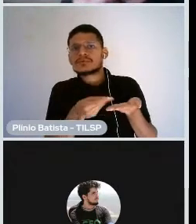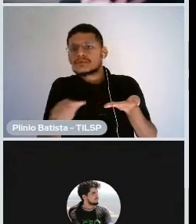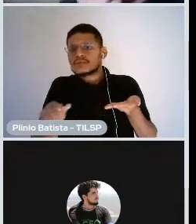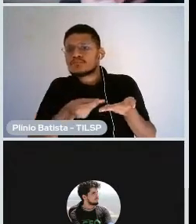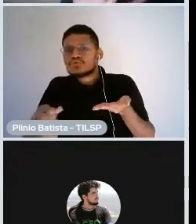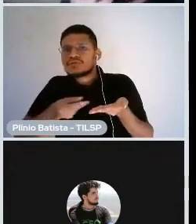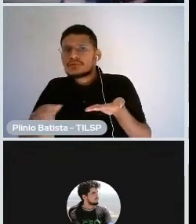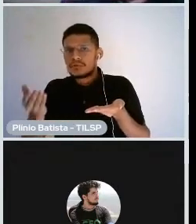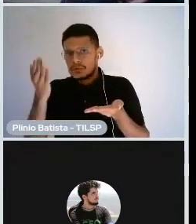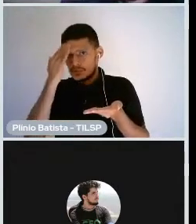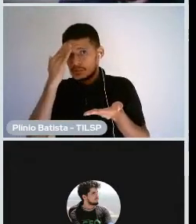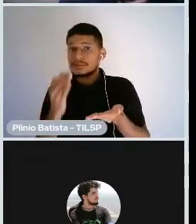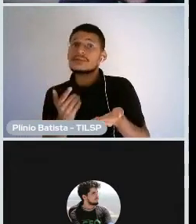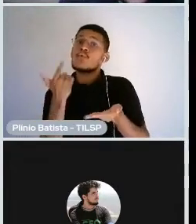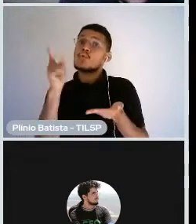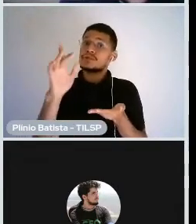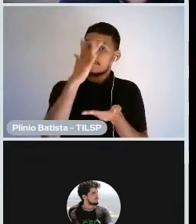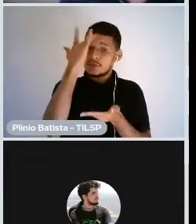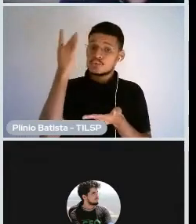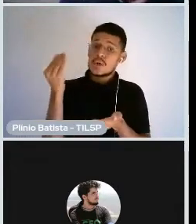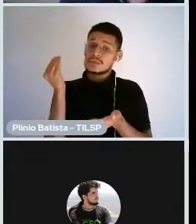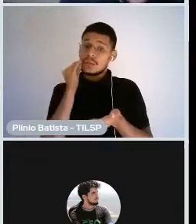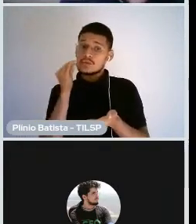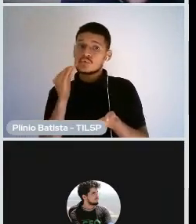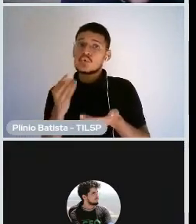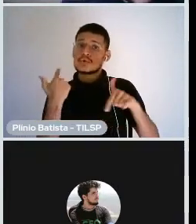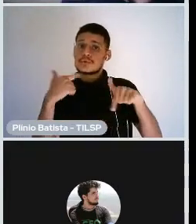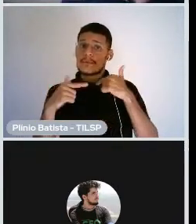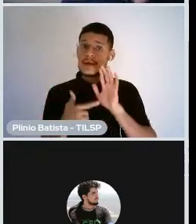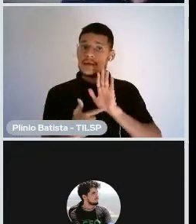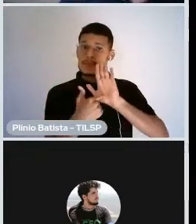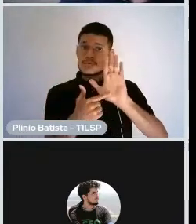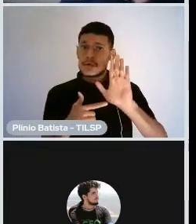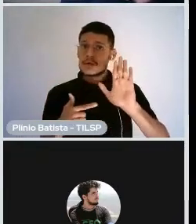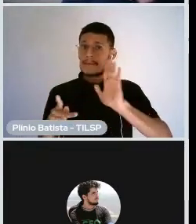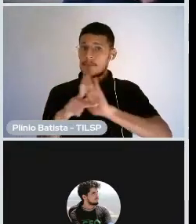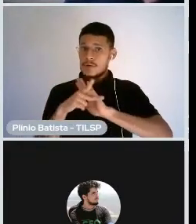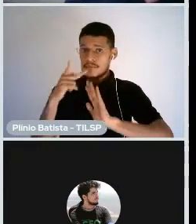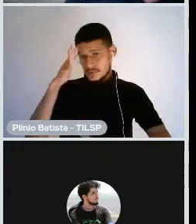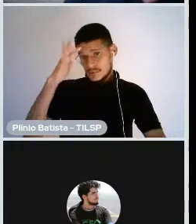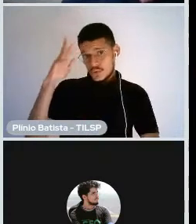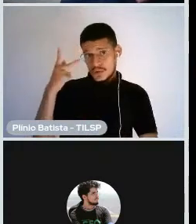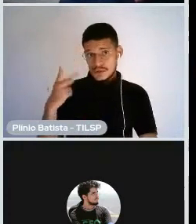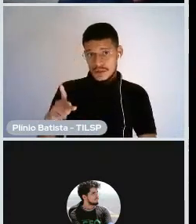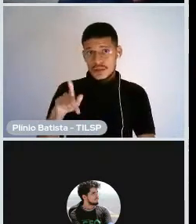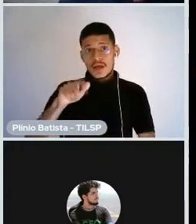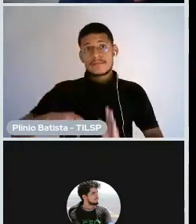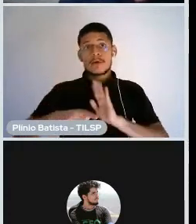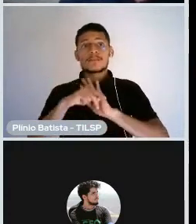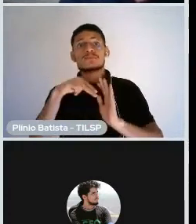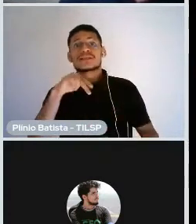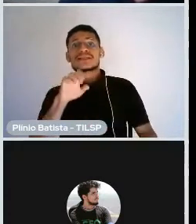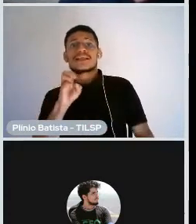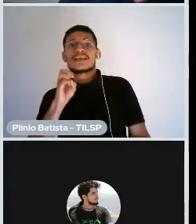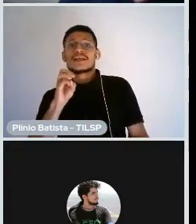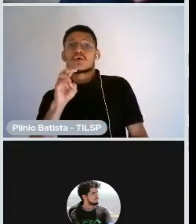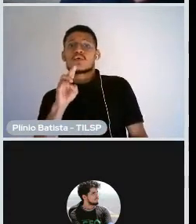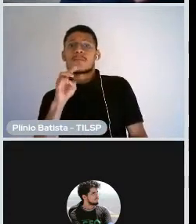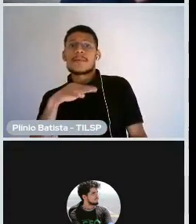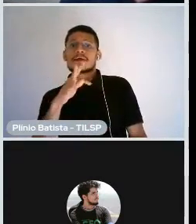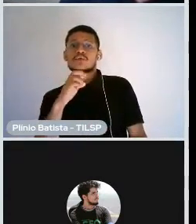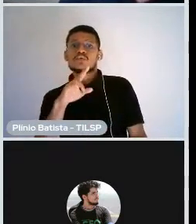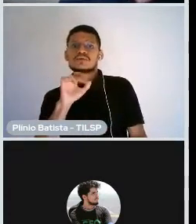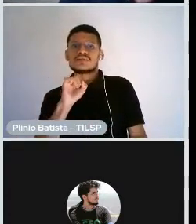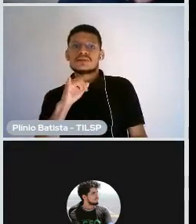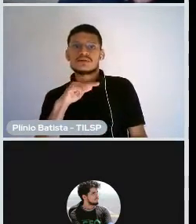tentaram trabalhar a teoria dele, que aí são os neomalthusianos. Que qual é a causa? O crescimento da